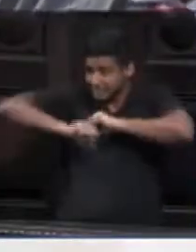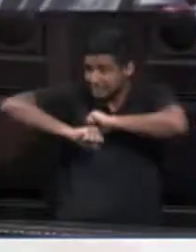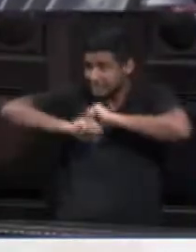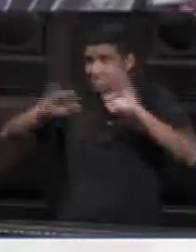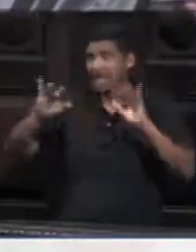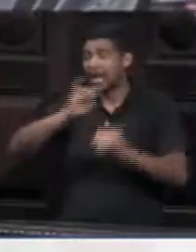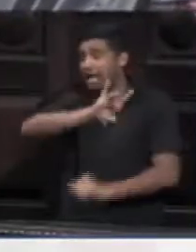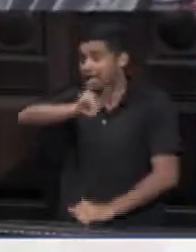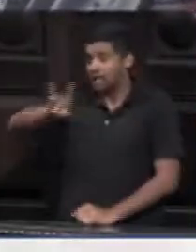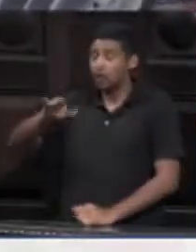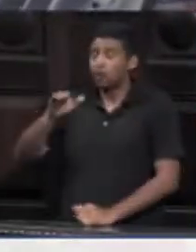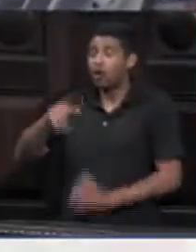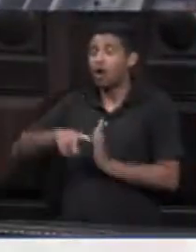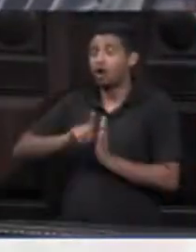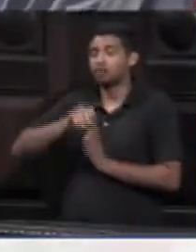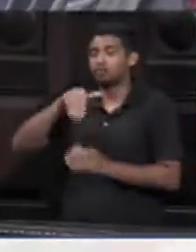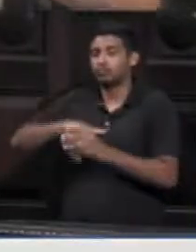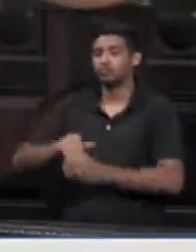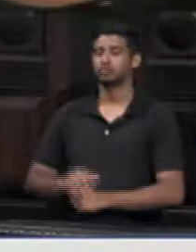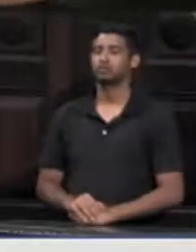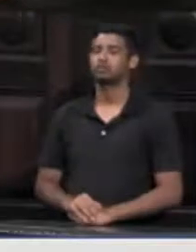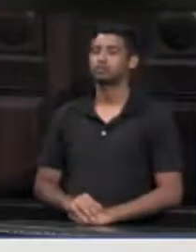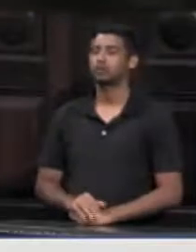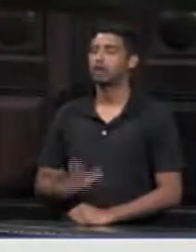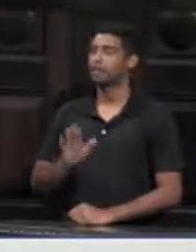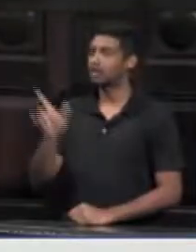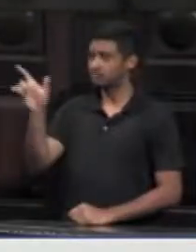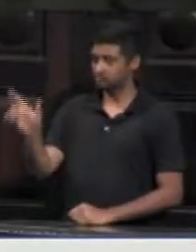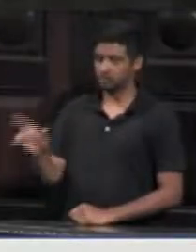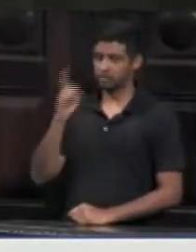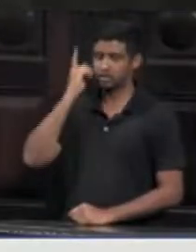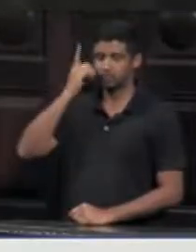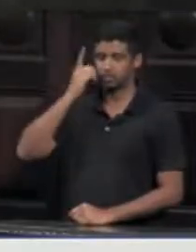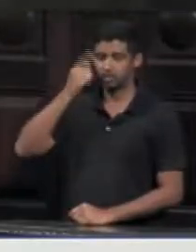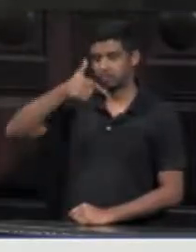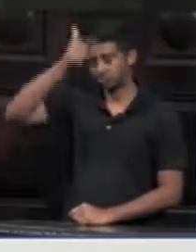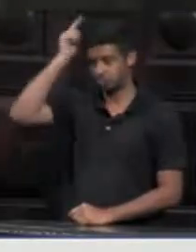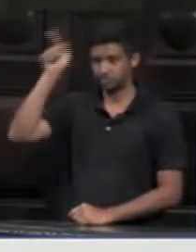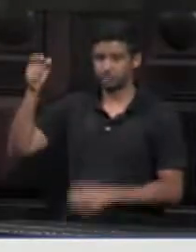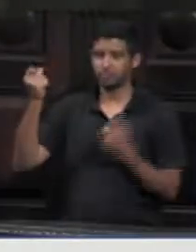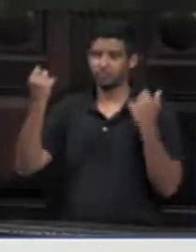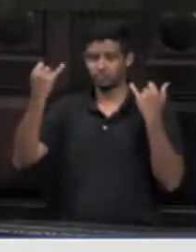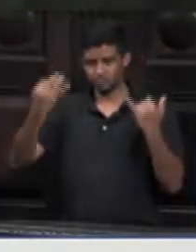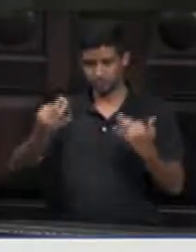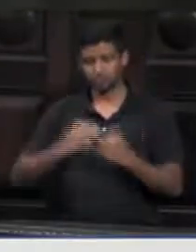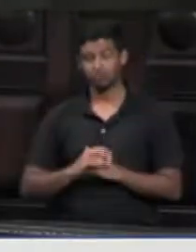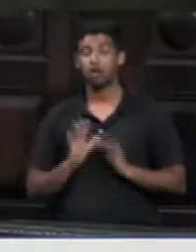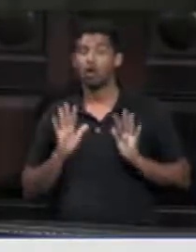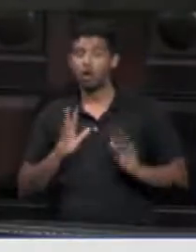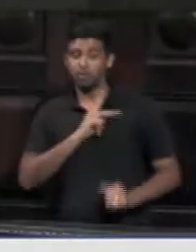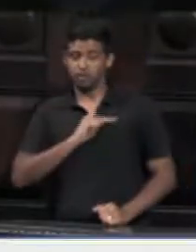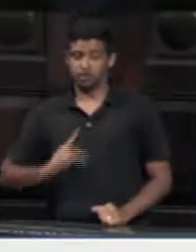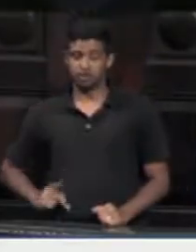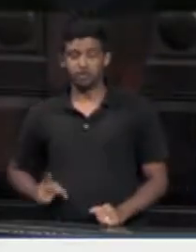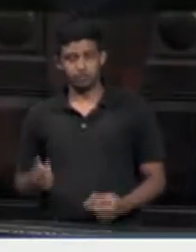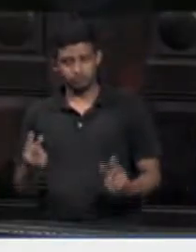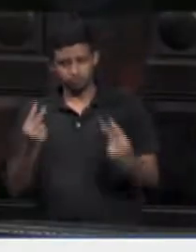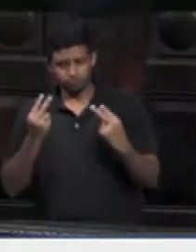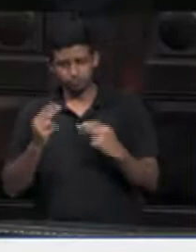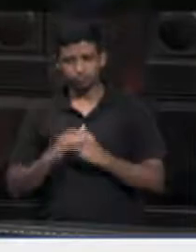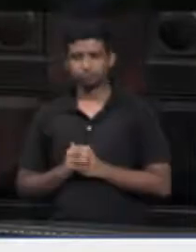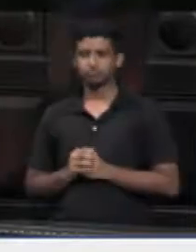qualquer votação. Sem problema, deputado Luiz Paulo vai esclarecer. Senhor presidente, olha só, eu